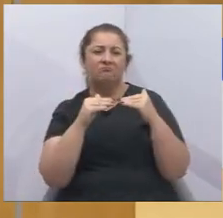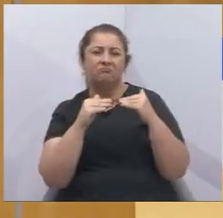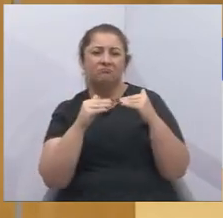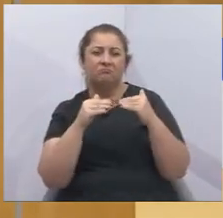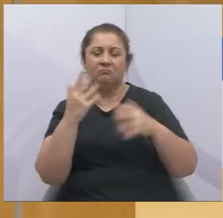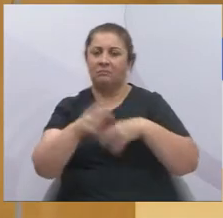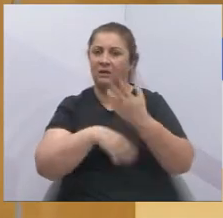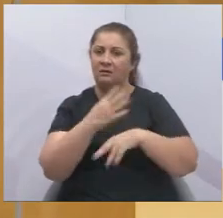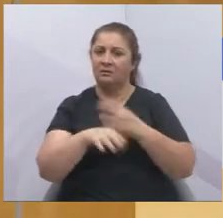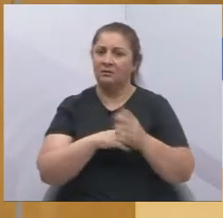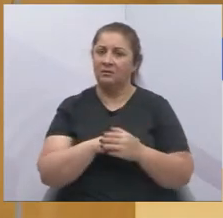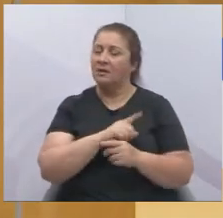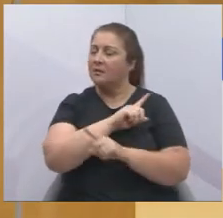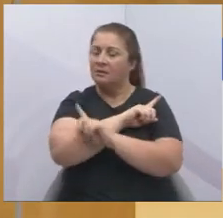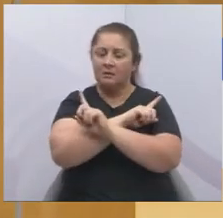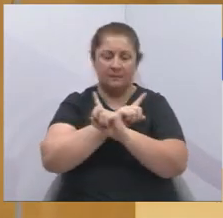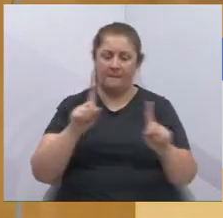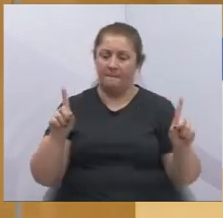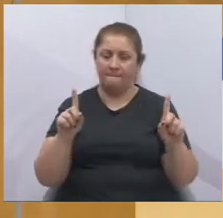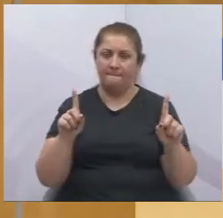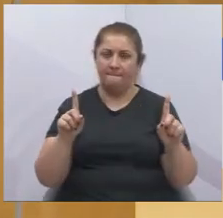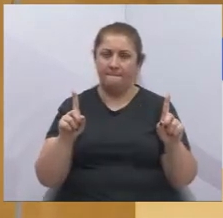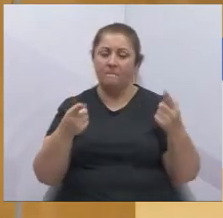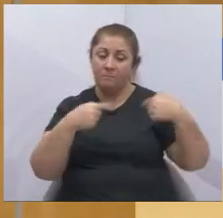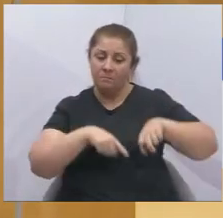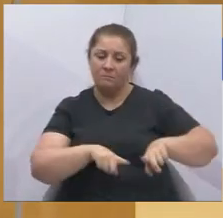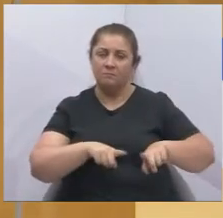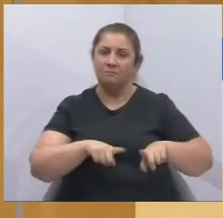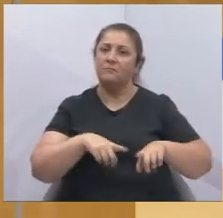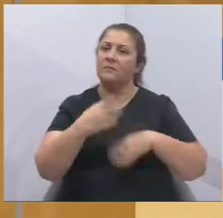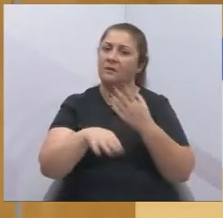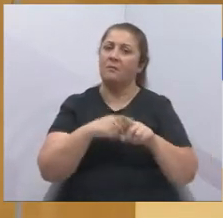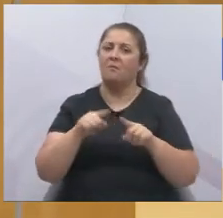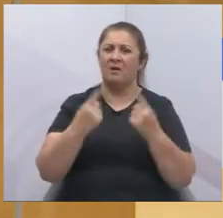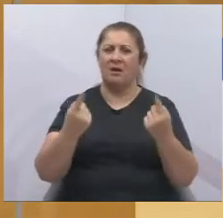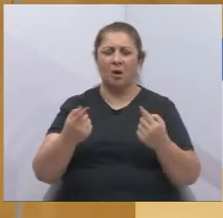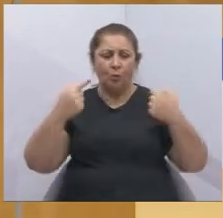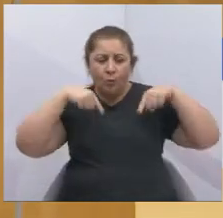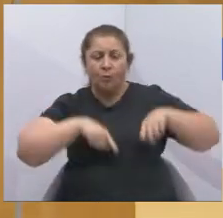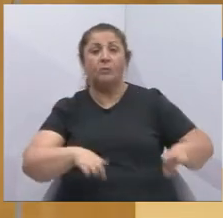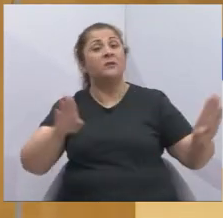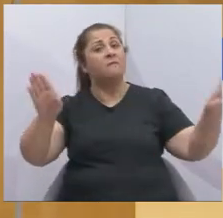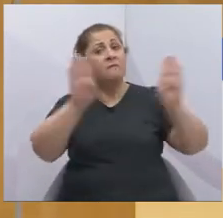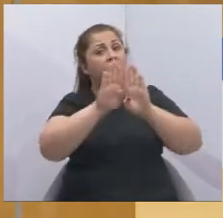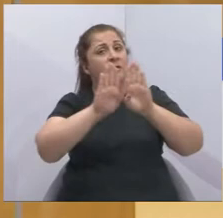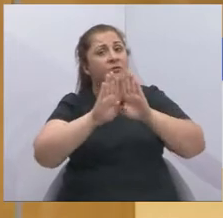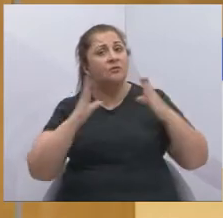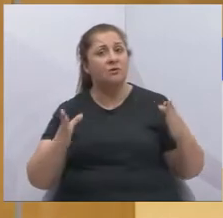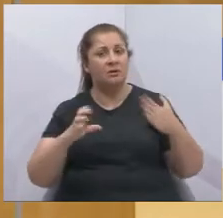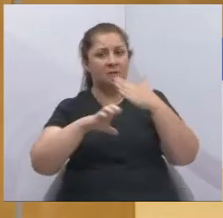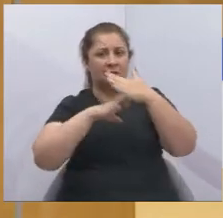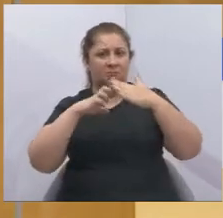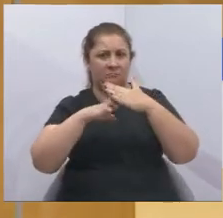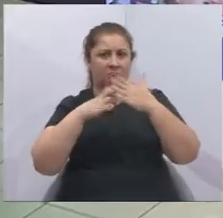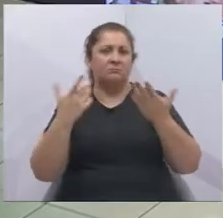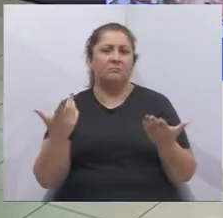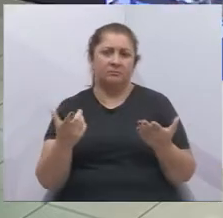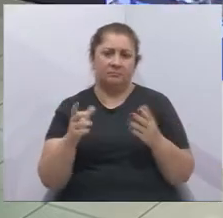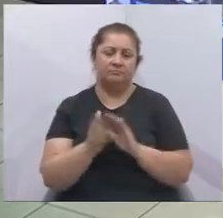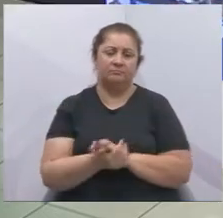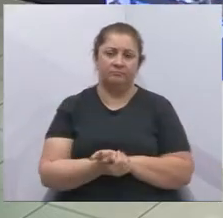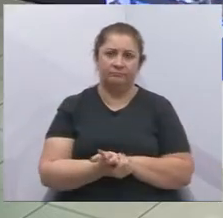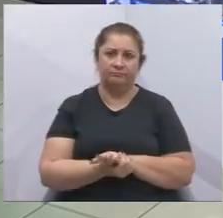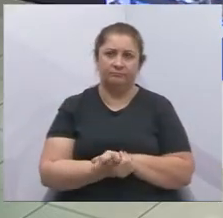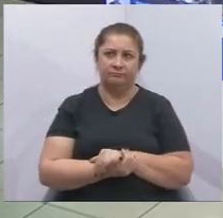esse vereador é contra a bagunça. Eu só não sou a favor de fechar o comércio de cidadãos trabalhadores.